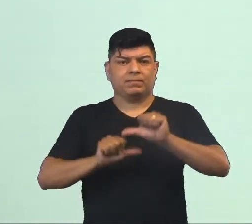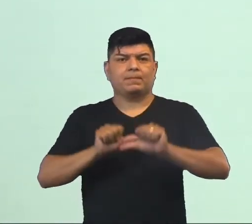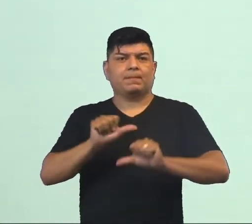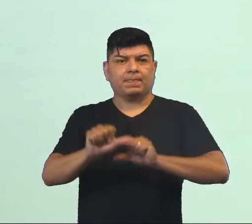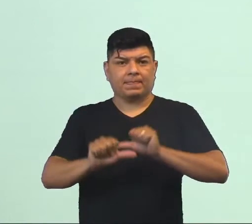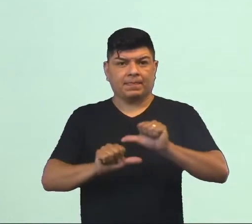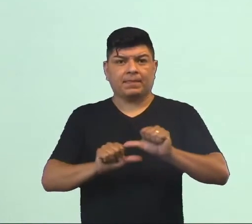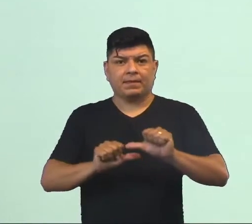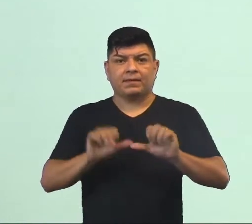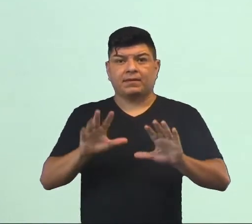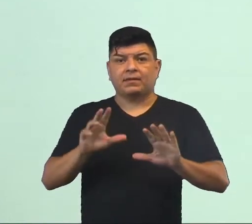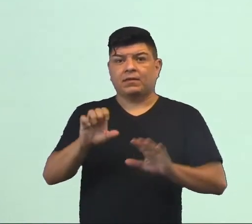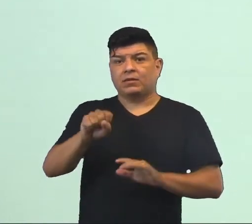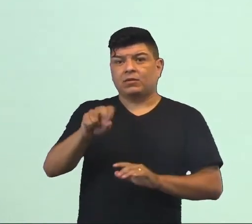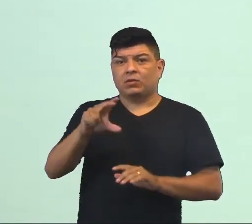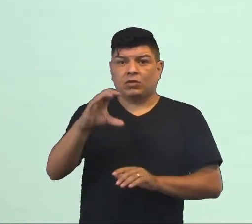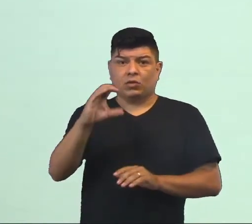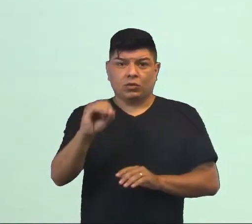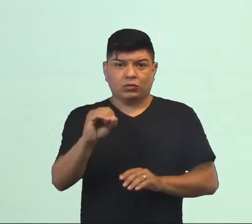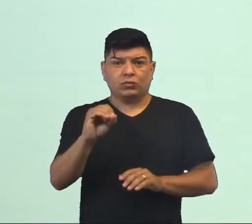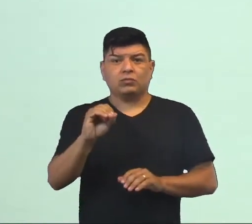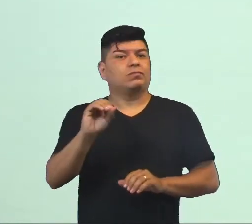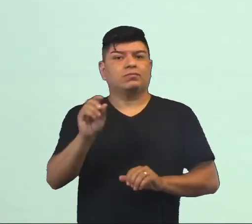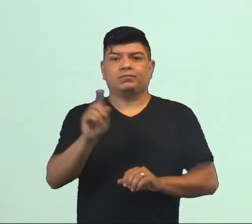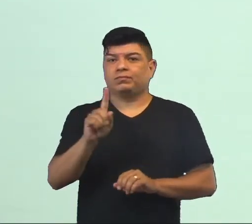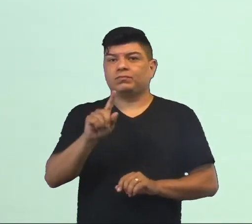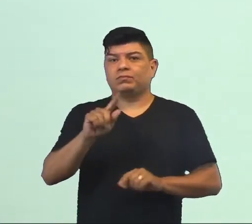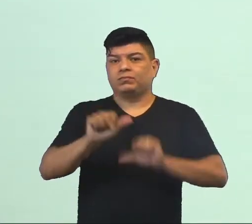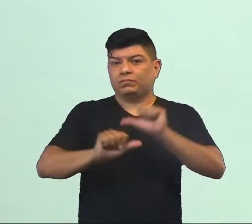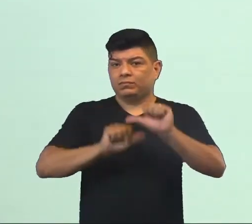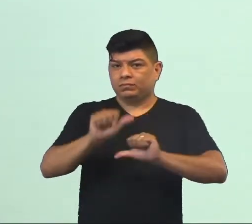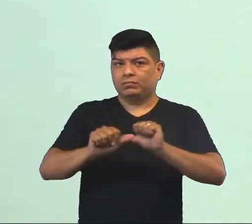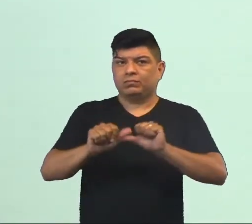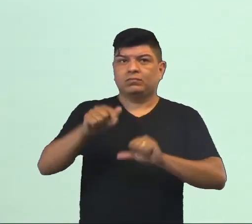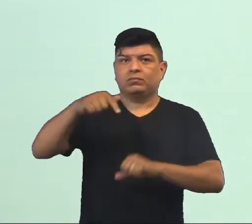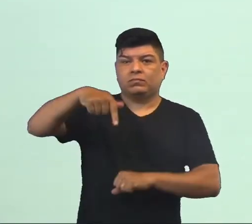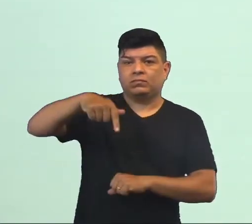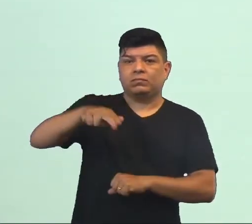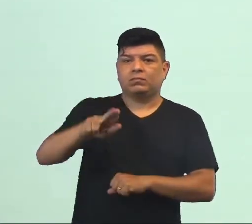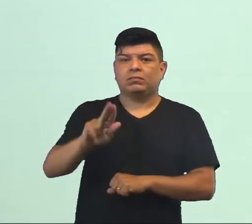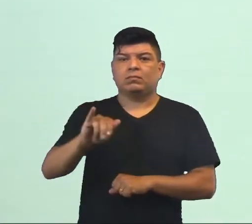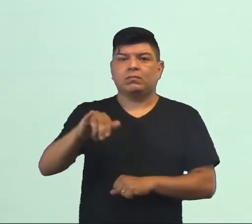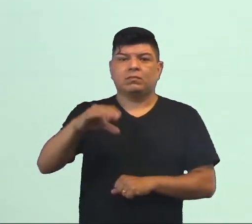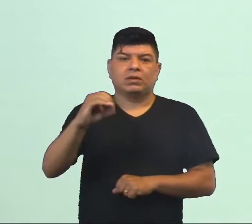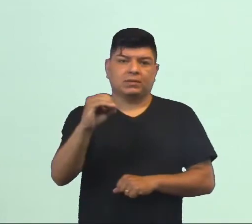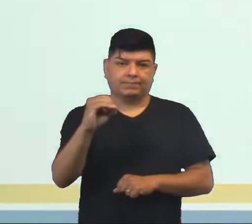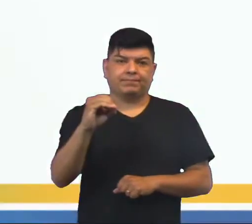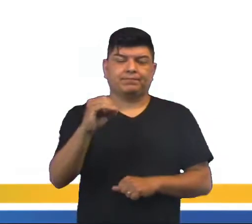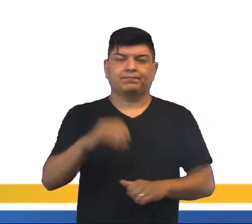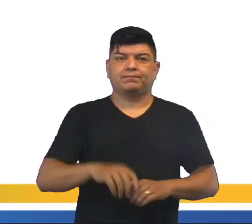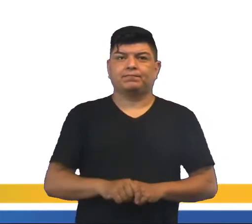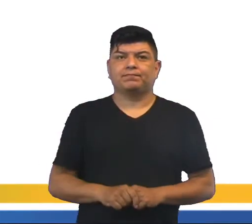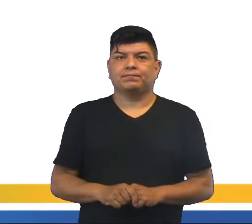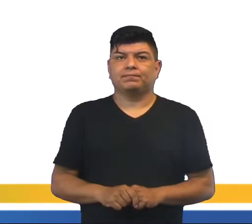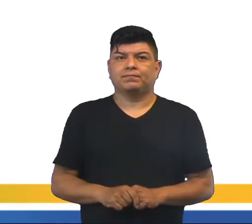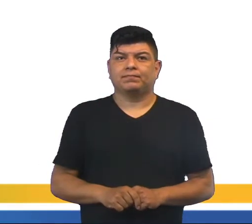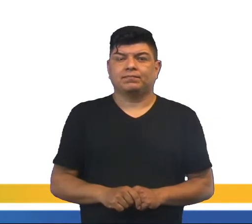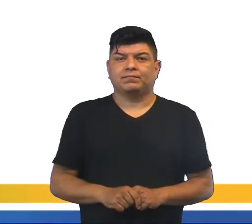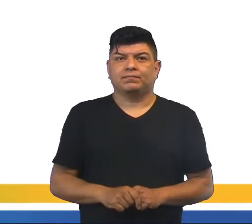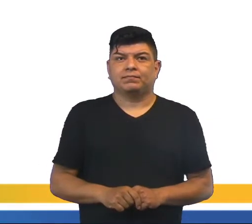e em vez de suco gástrico, ele passa a ser chamado de quimo. Continuando.